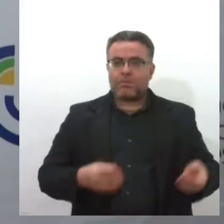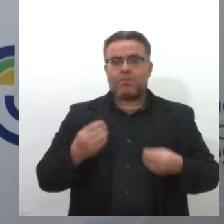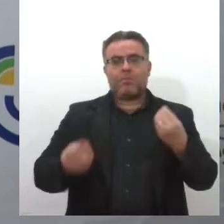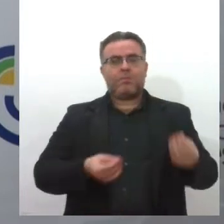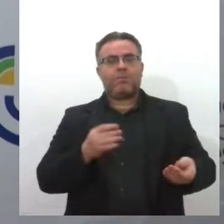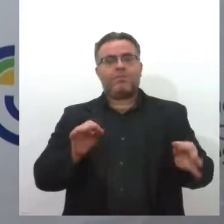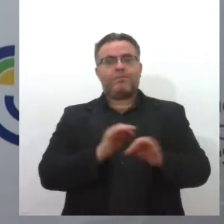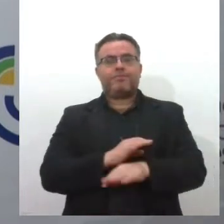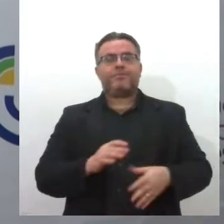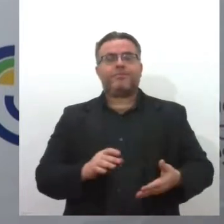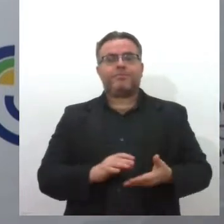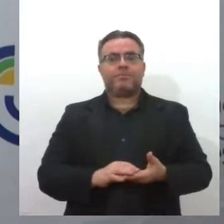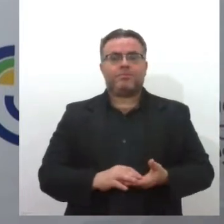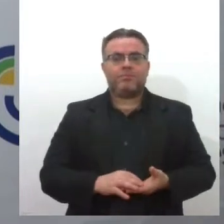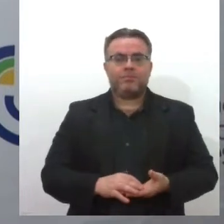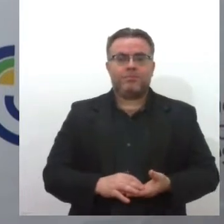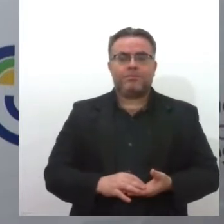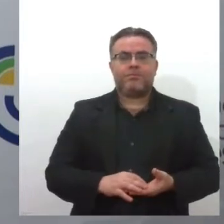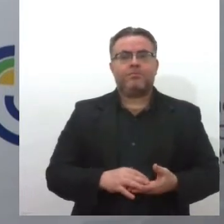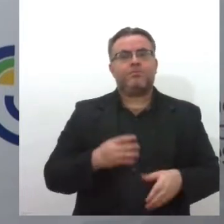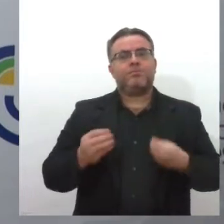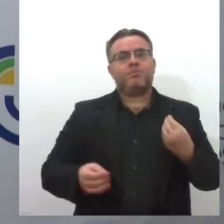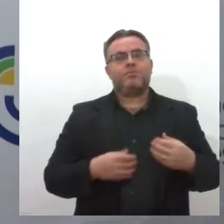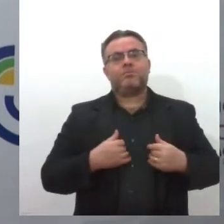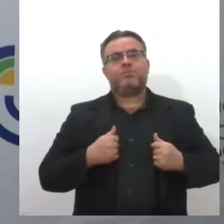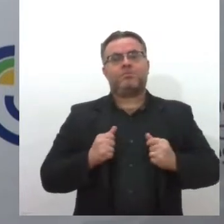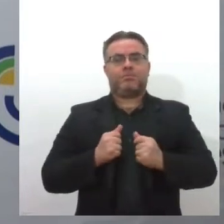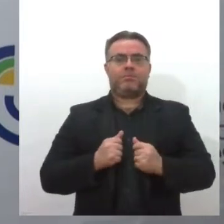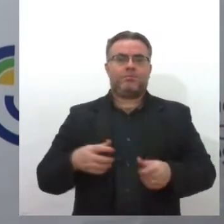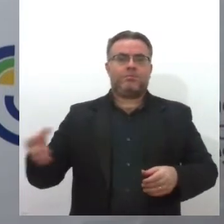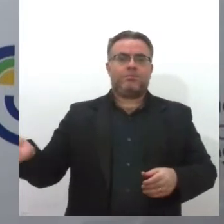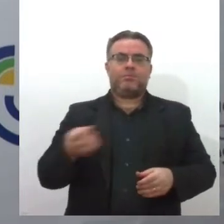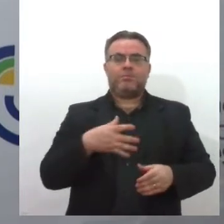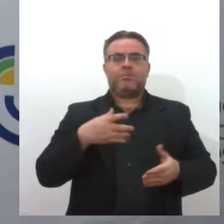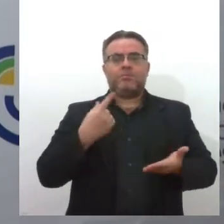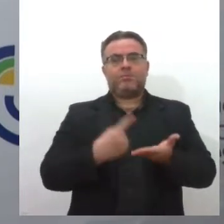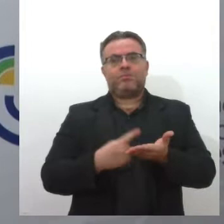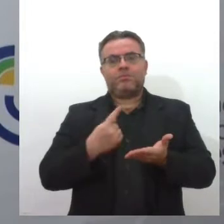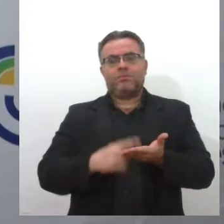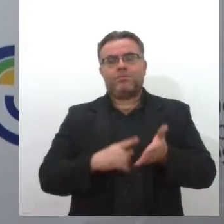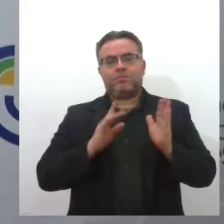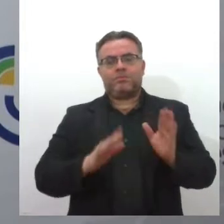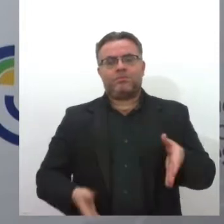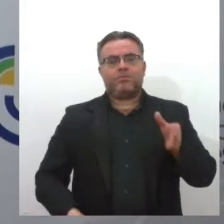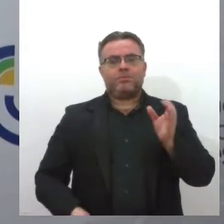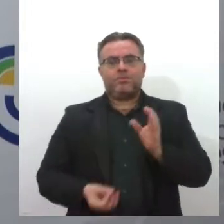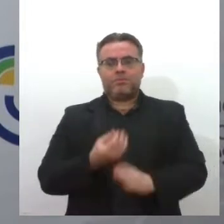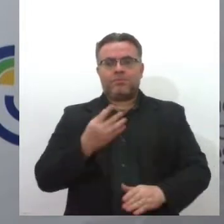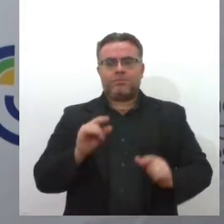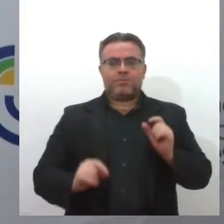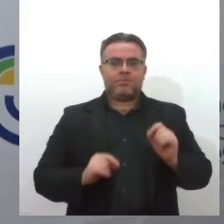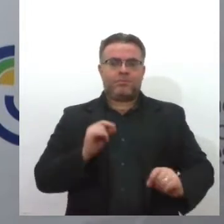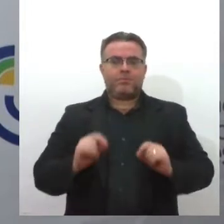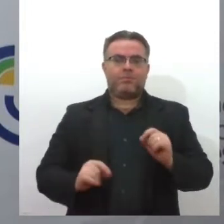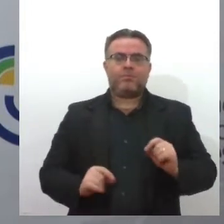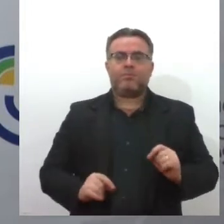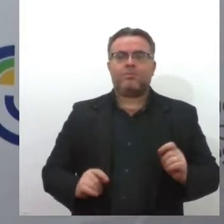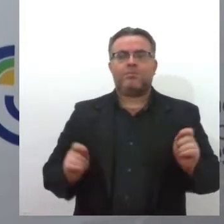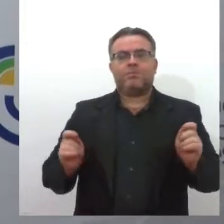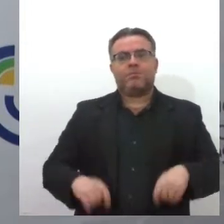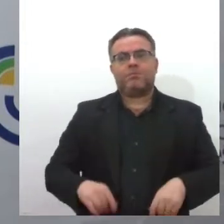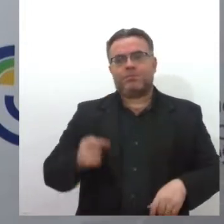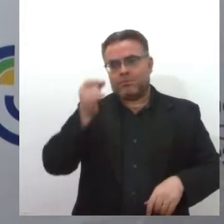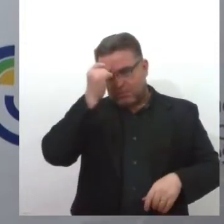Revogando algumas leis e criando outras novas. Novos serviços foram criados E havia-se e há a ideia de